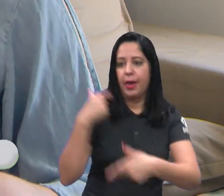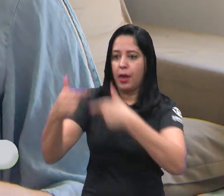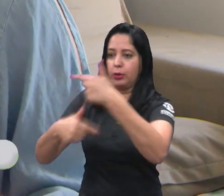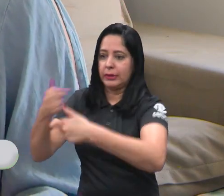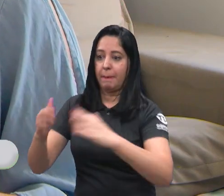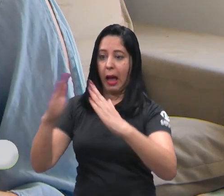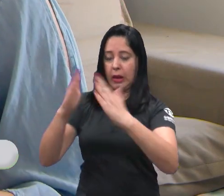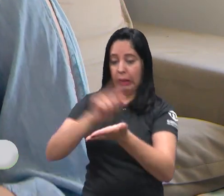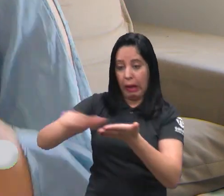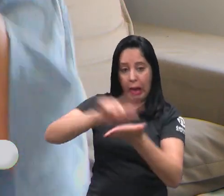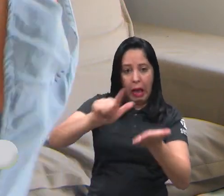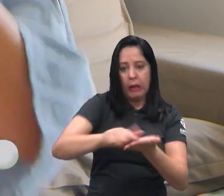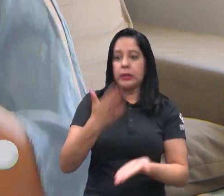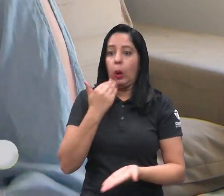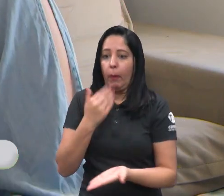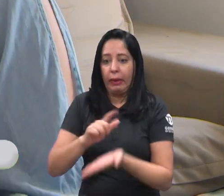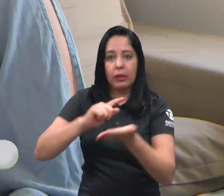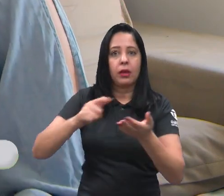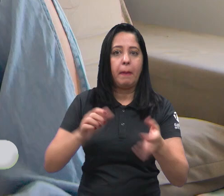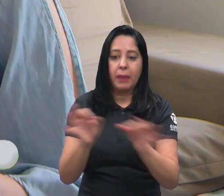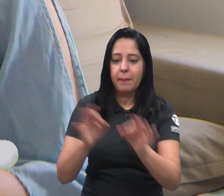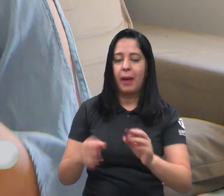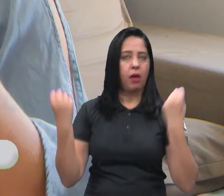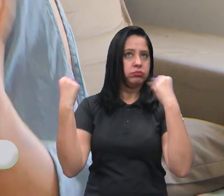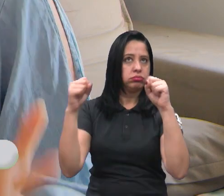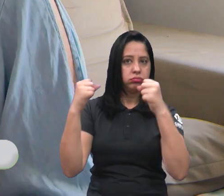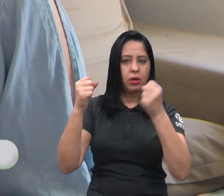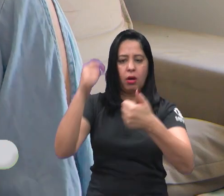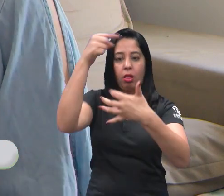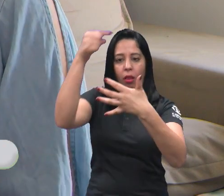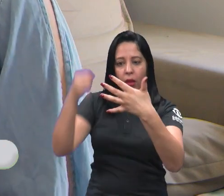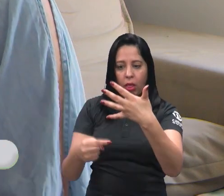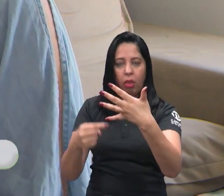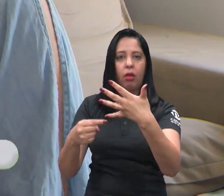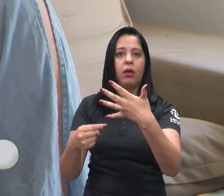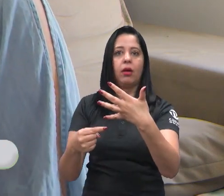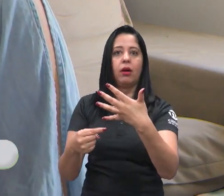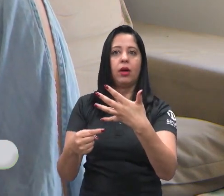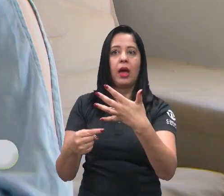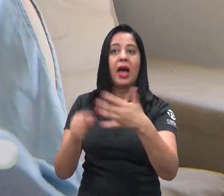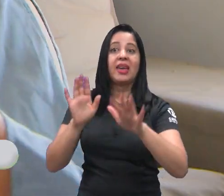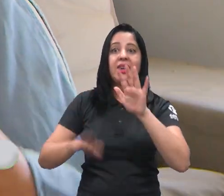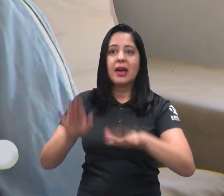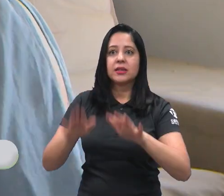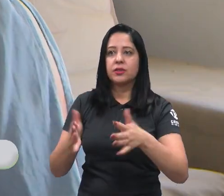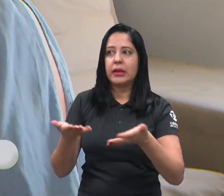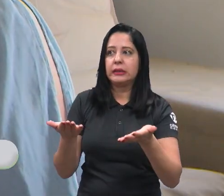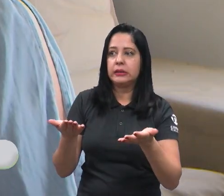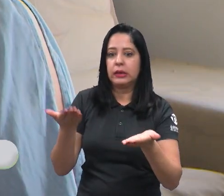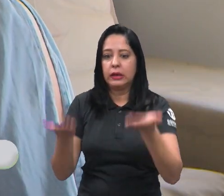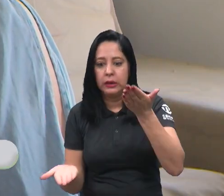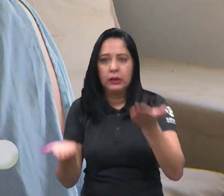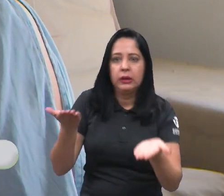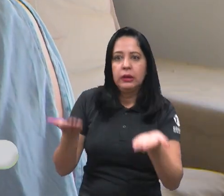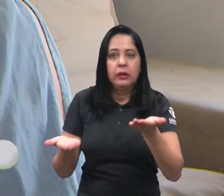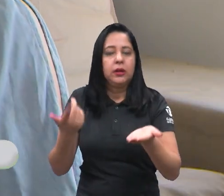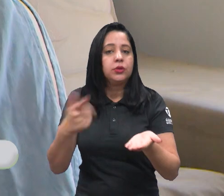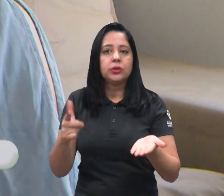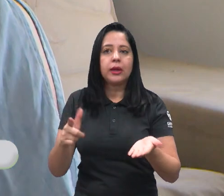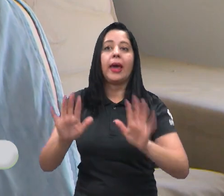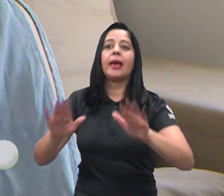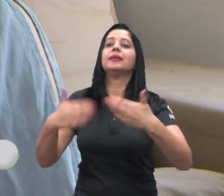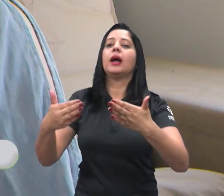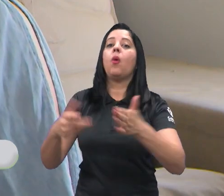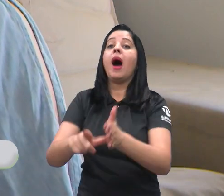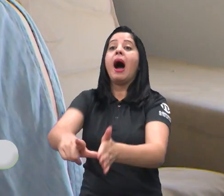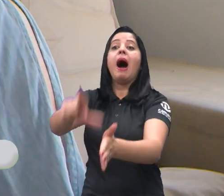é a alimentação, é a academia e assim, alguns pratinhos vão cair sim. Cuidar de si primeiro, então quer